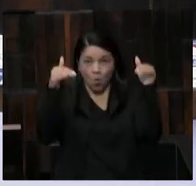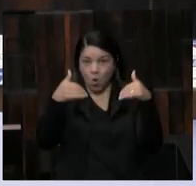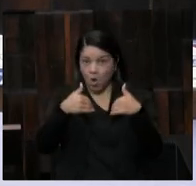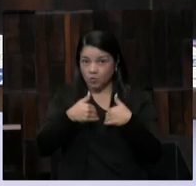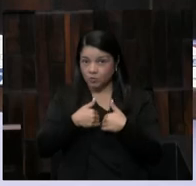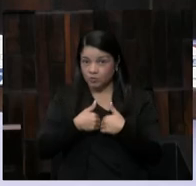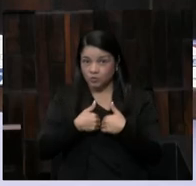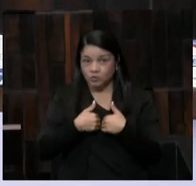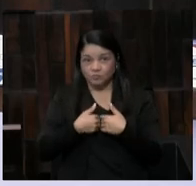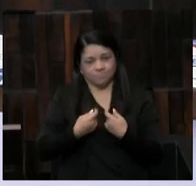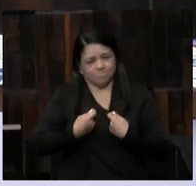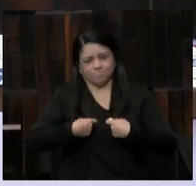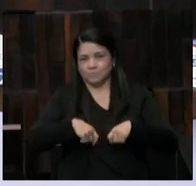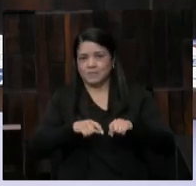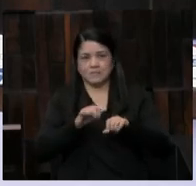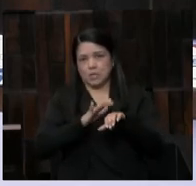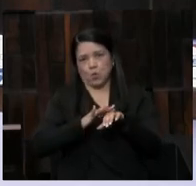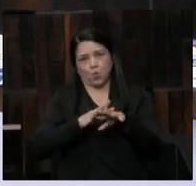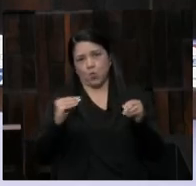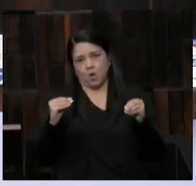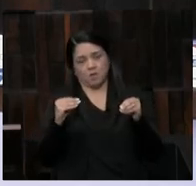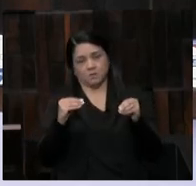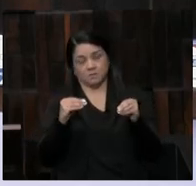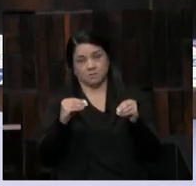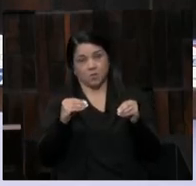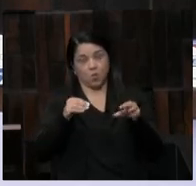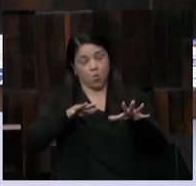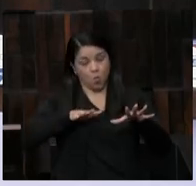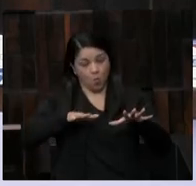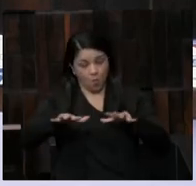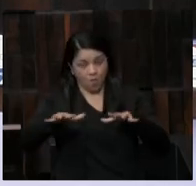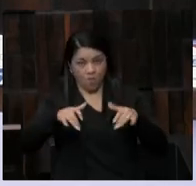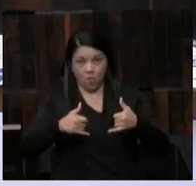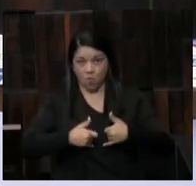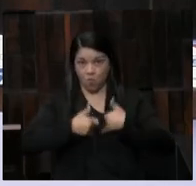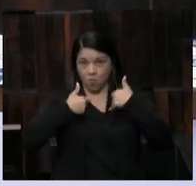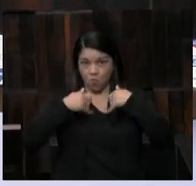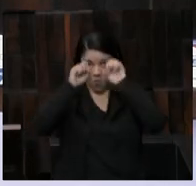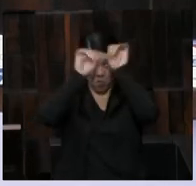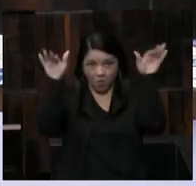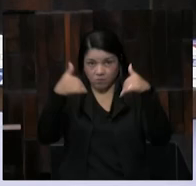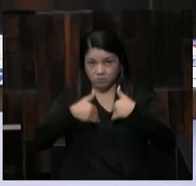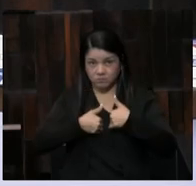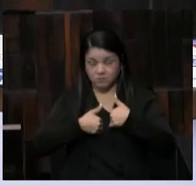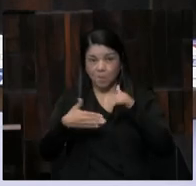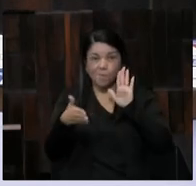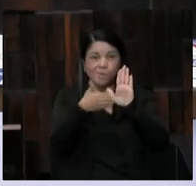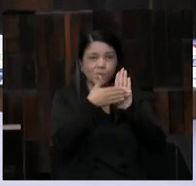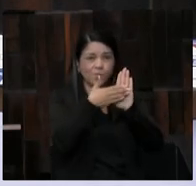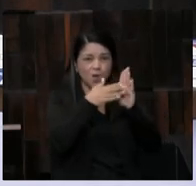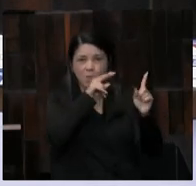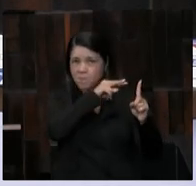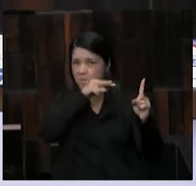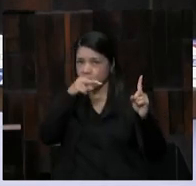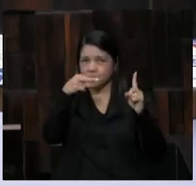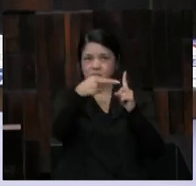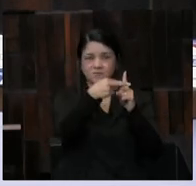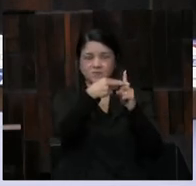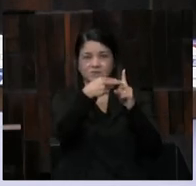condição que precise ser curada. O movimento do orgulho autista propõe uma perspectiva que